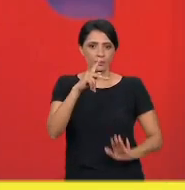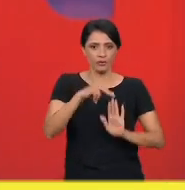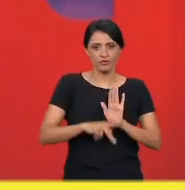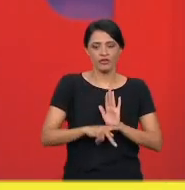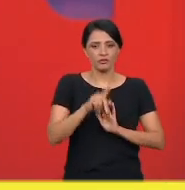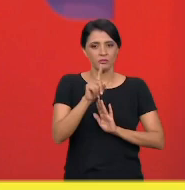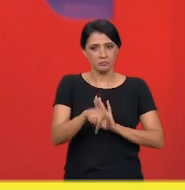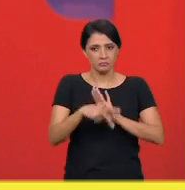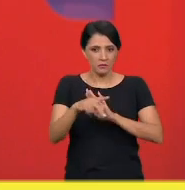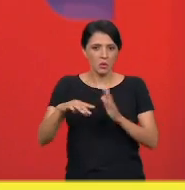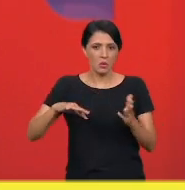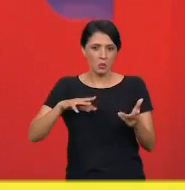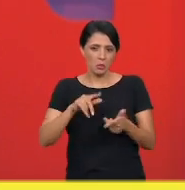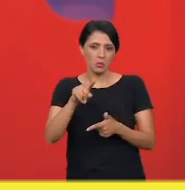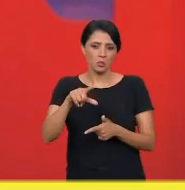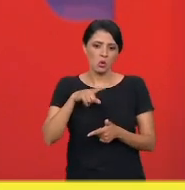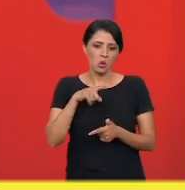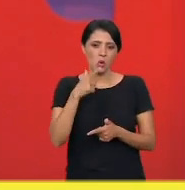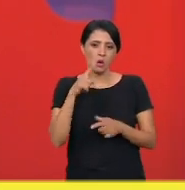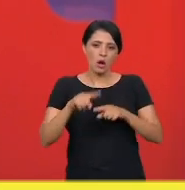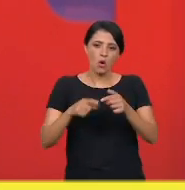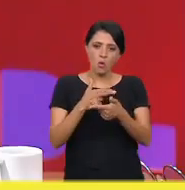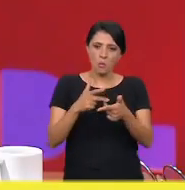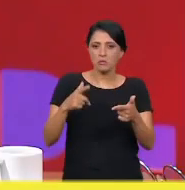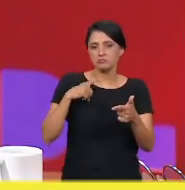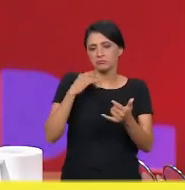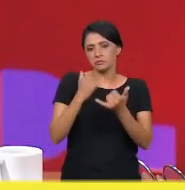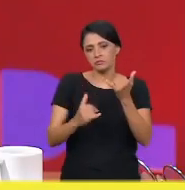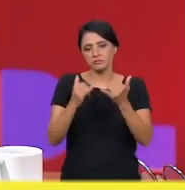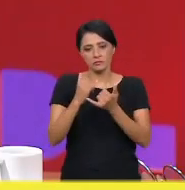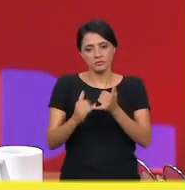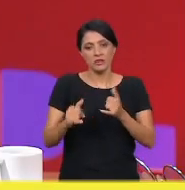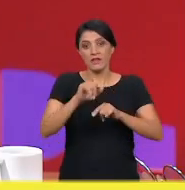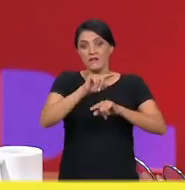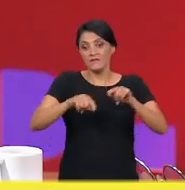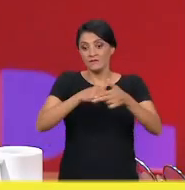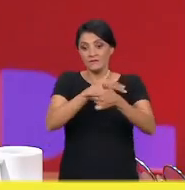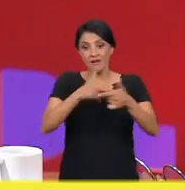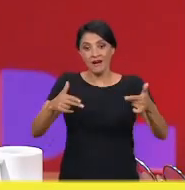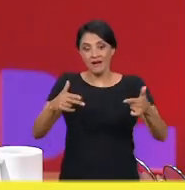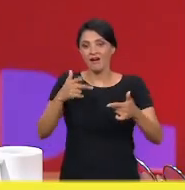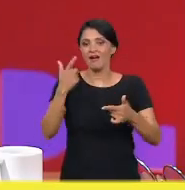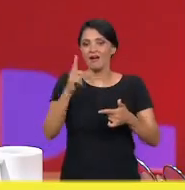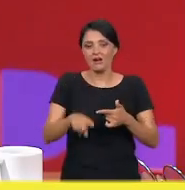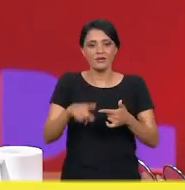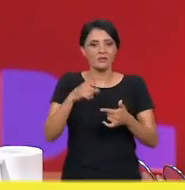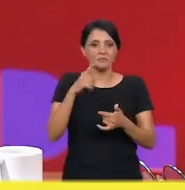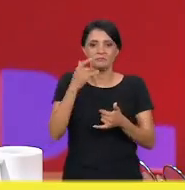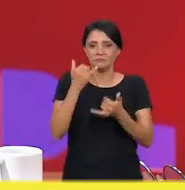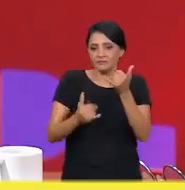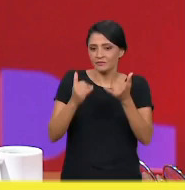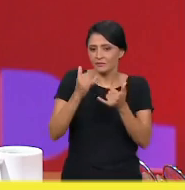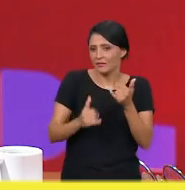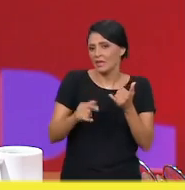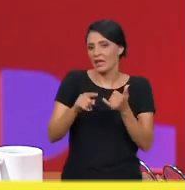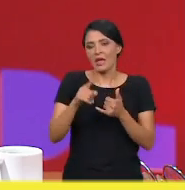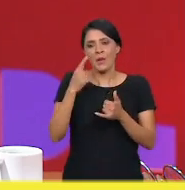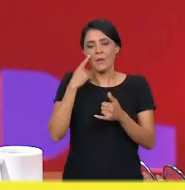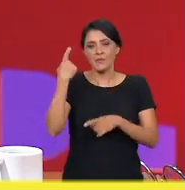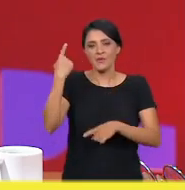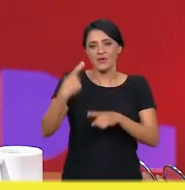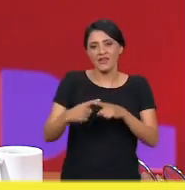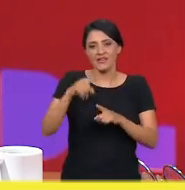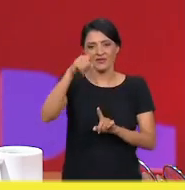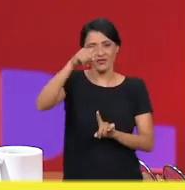único no mundo ou tem alguns equipamentos parecidos? Vários equipamentos parecidos. É uma corrida enorme, porque